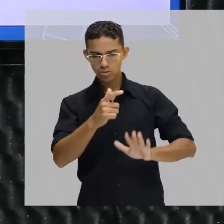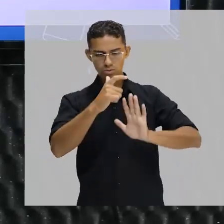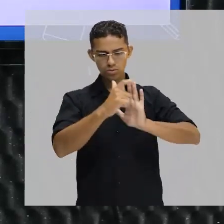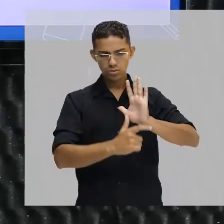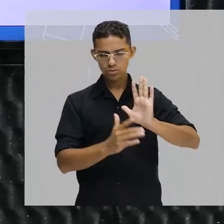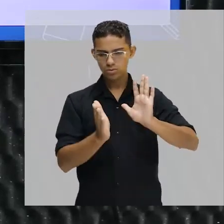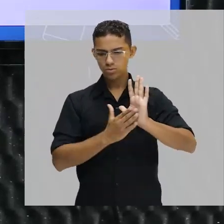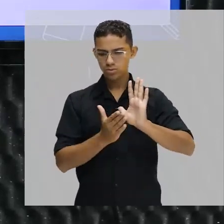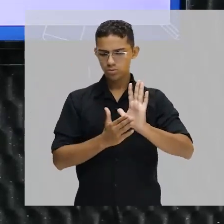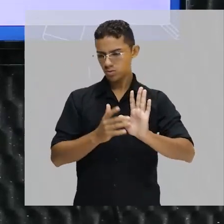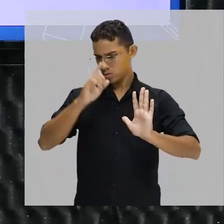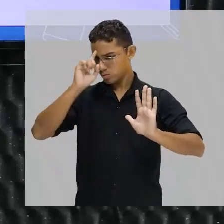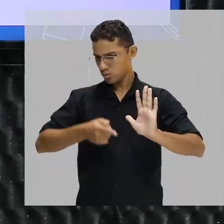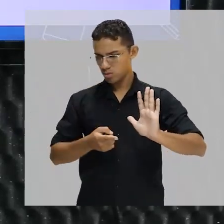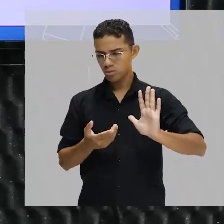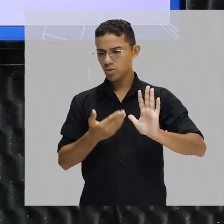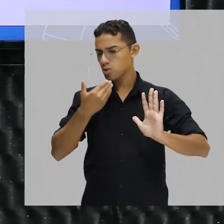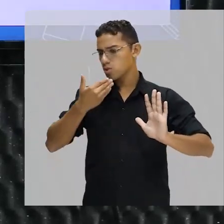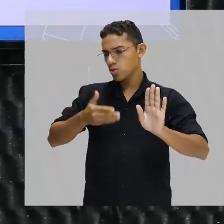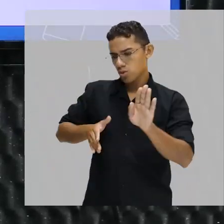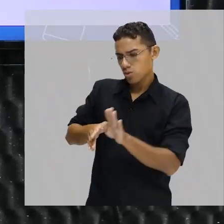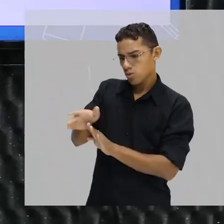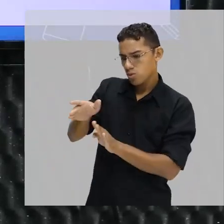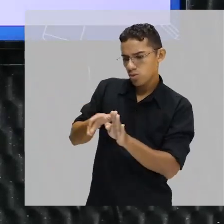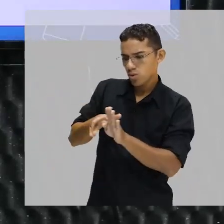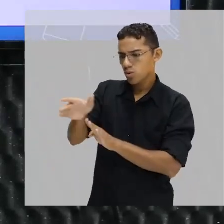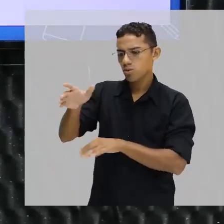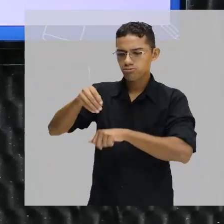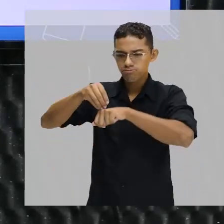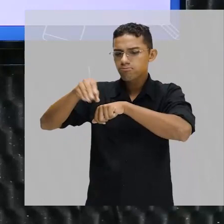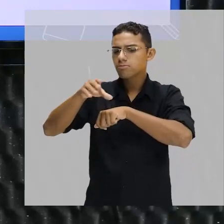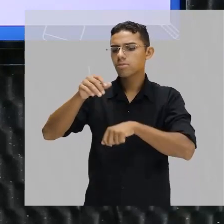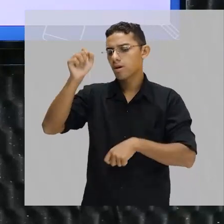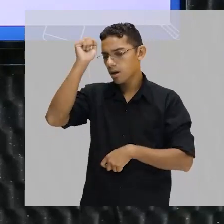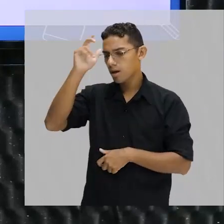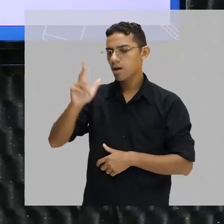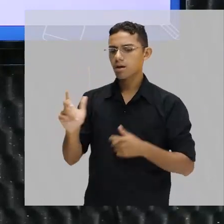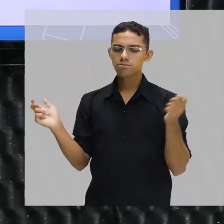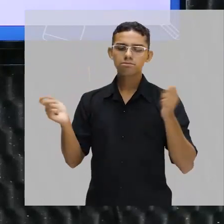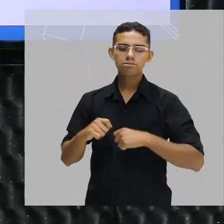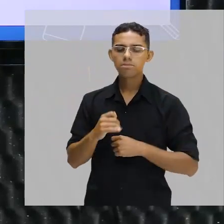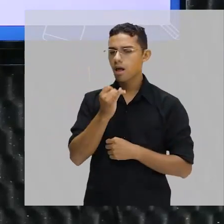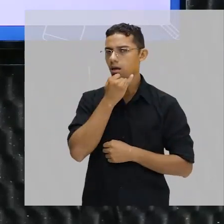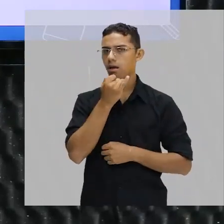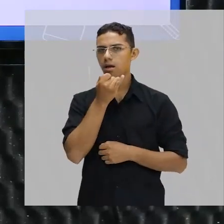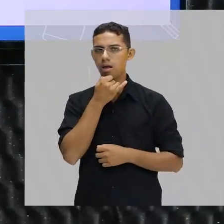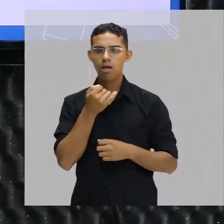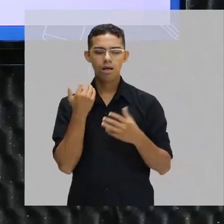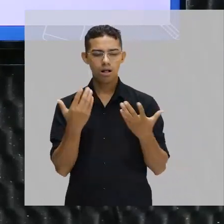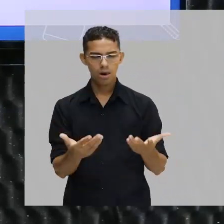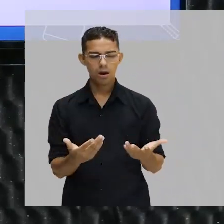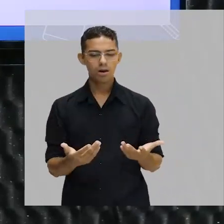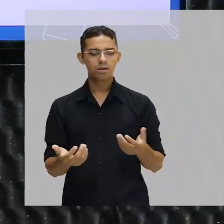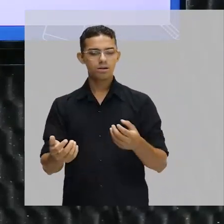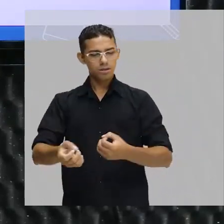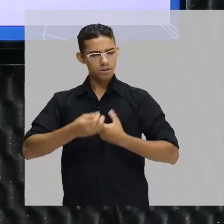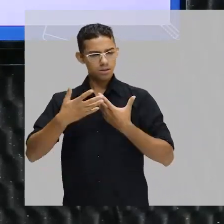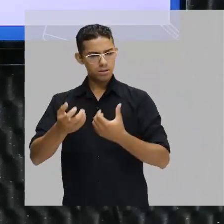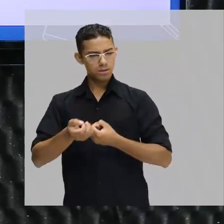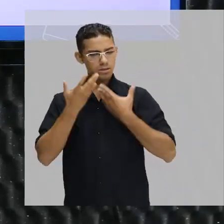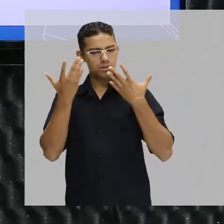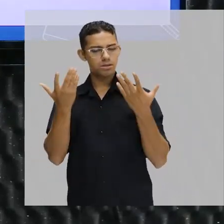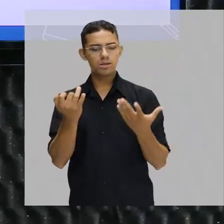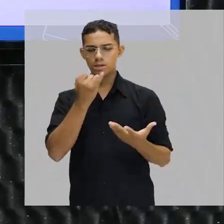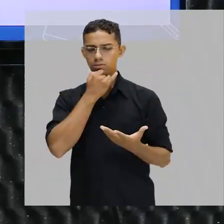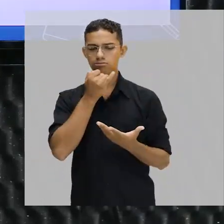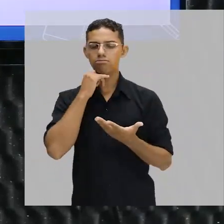Quando ele dá um conselho, um pedido. Por isso os verbos estão geralmente no imperativo, né? Vocês vão encontrar